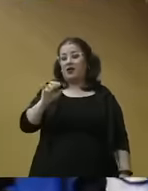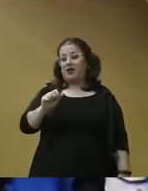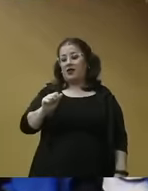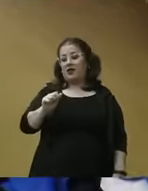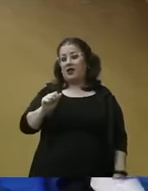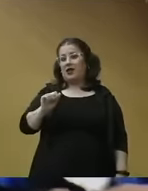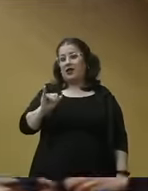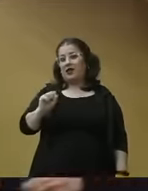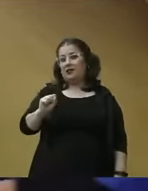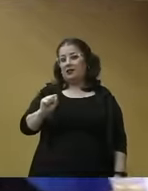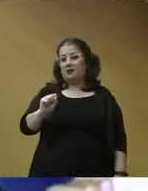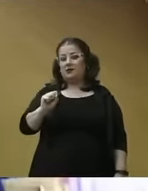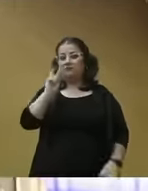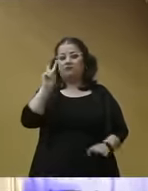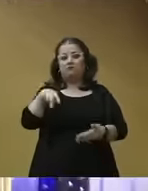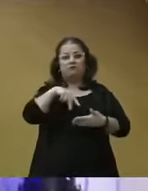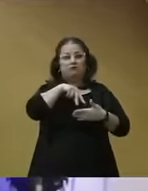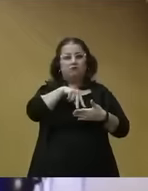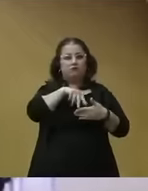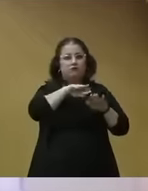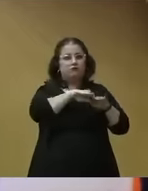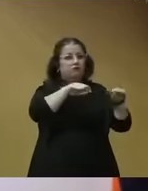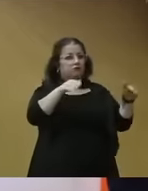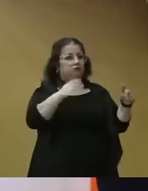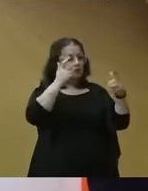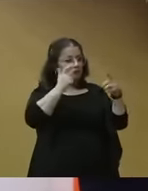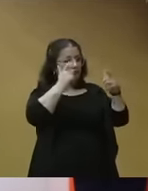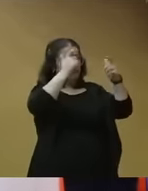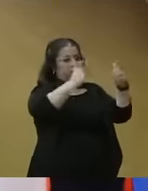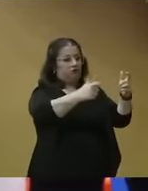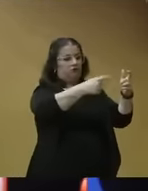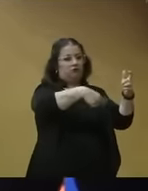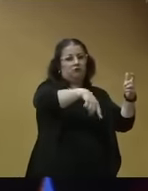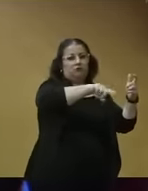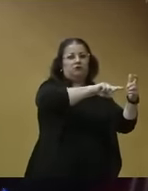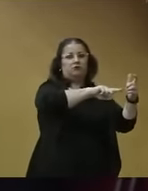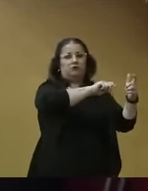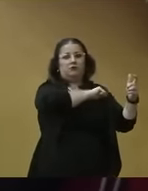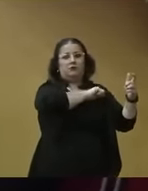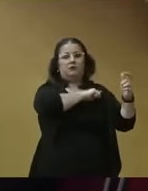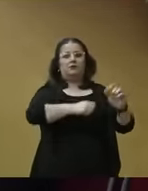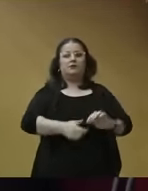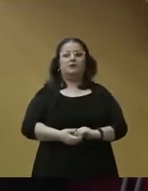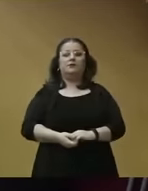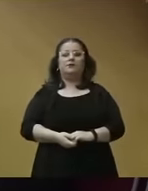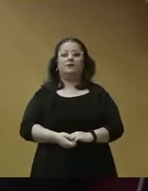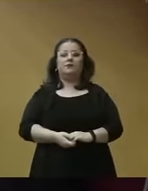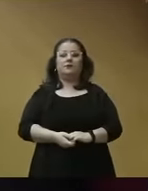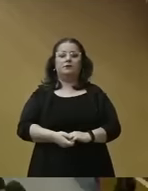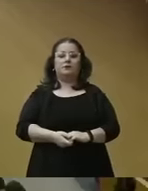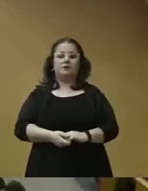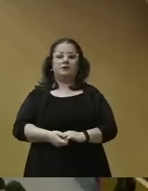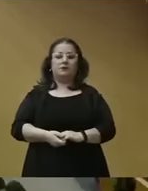Bom, para que se posicione junto à mesa, a fim de proceder à colocação dos chapéus nos formandos.